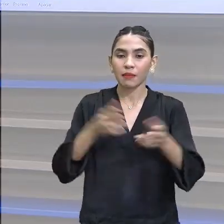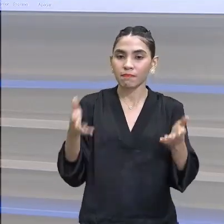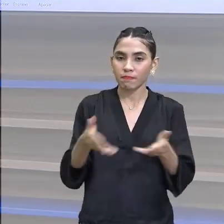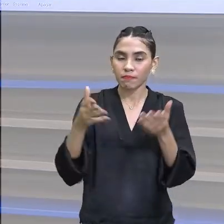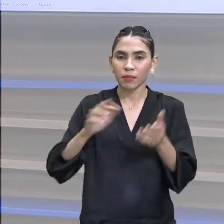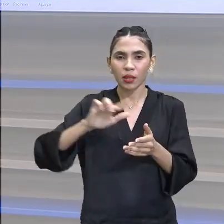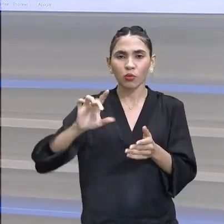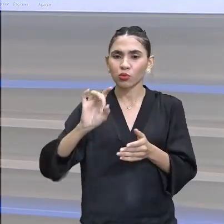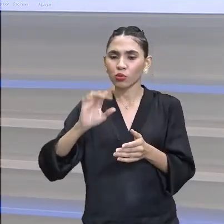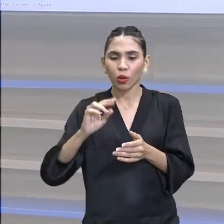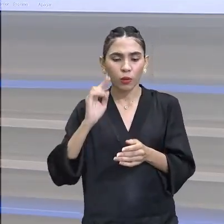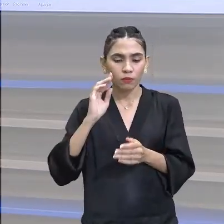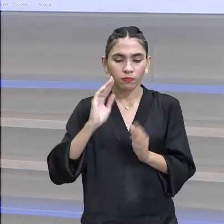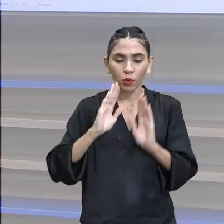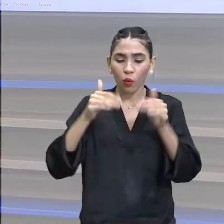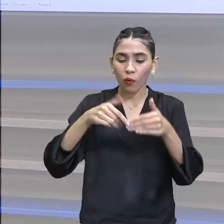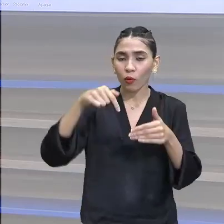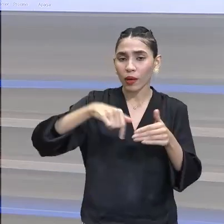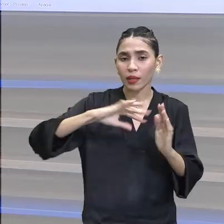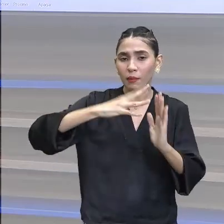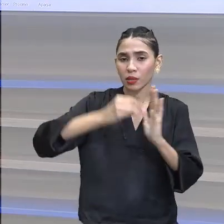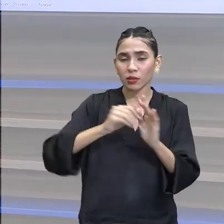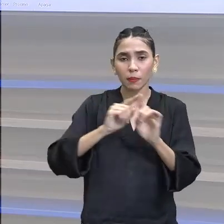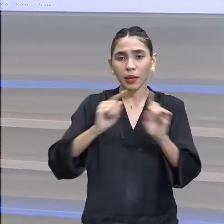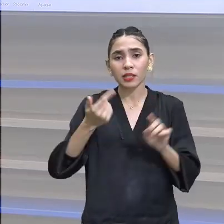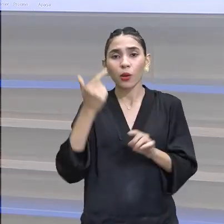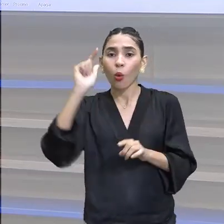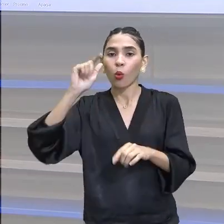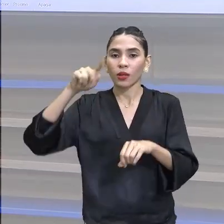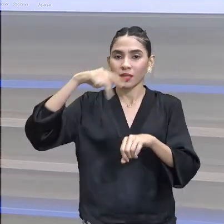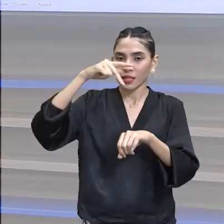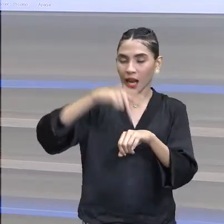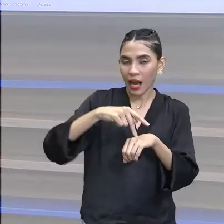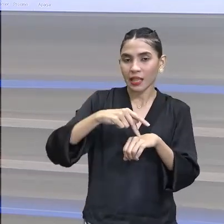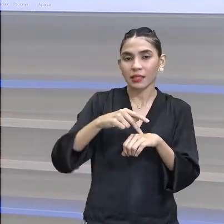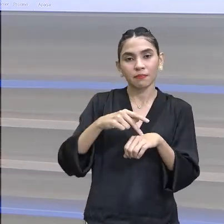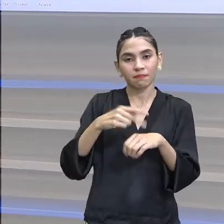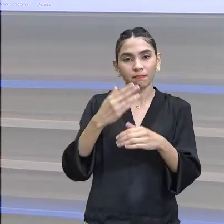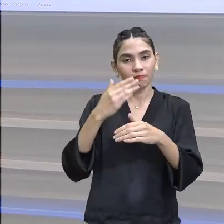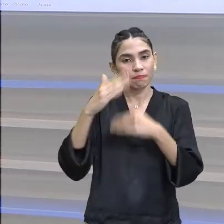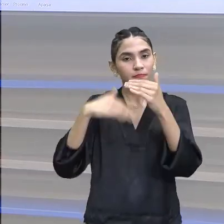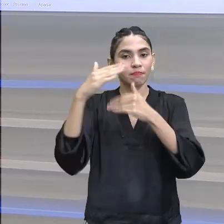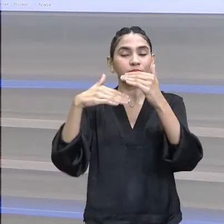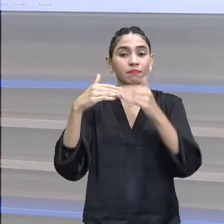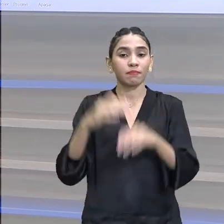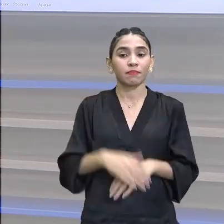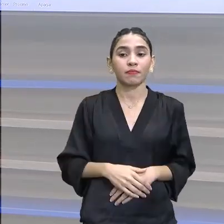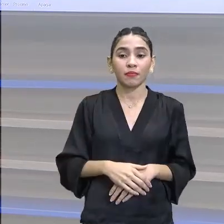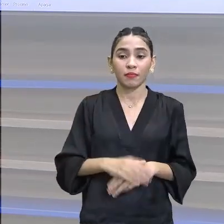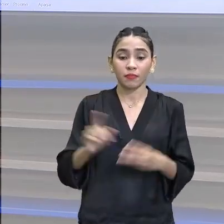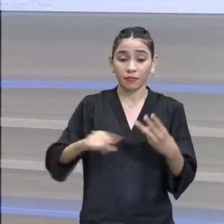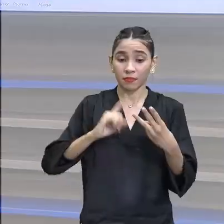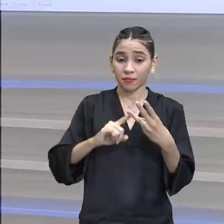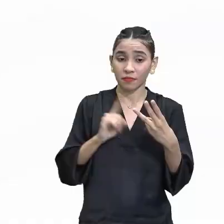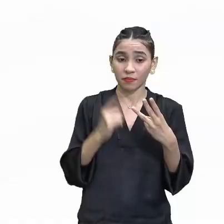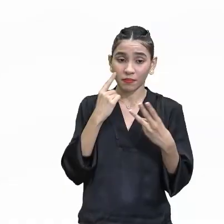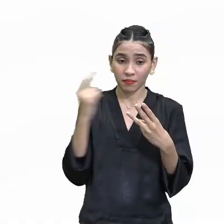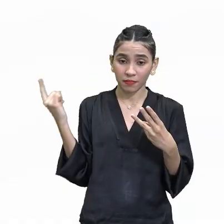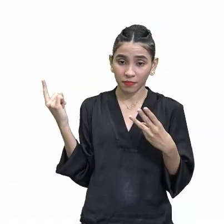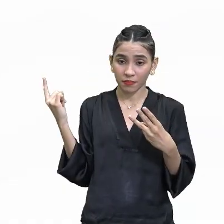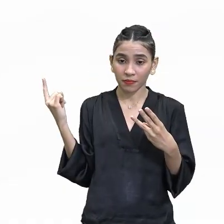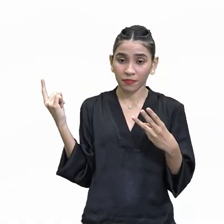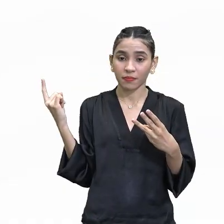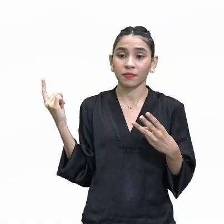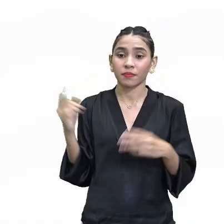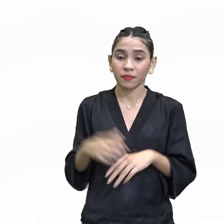pensando na região amazônica, mas em outras áreas de países em desenvolvimento também. Inclusive, esse terceiro ponto que vai aparecer agora aí na tela